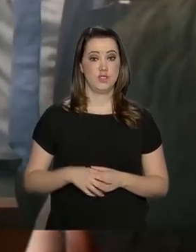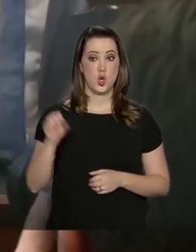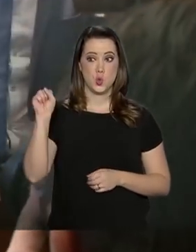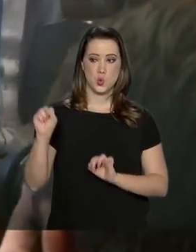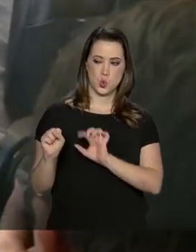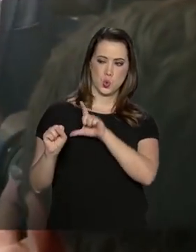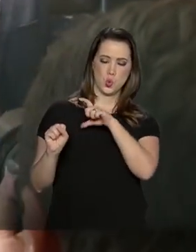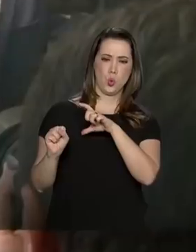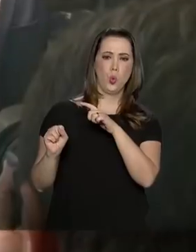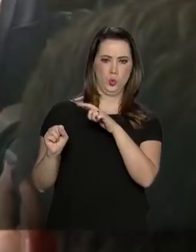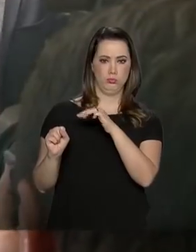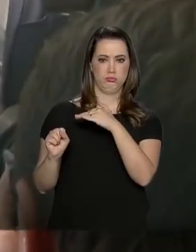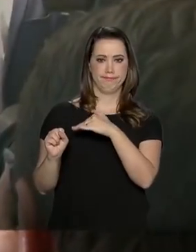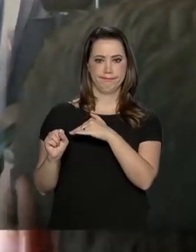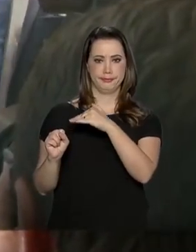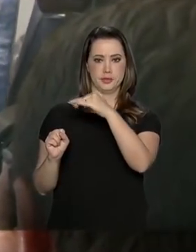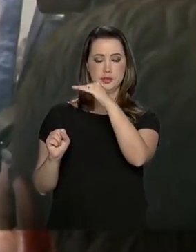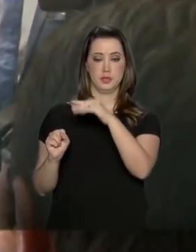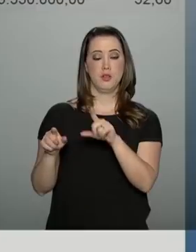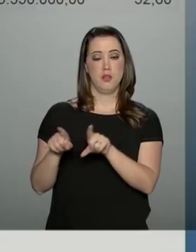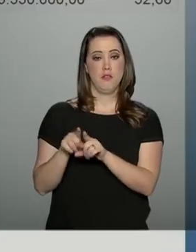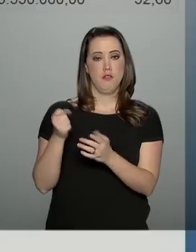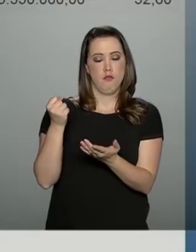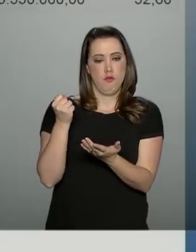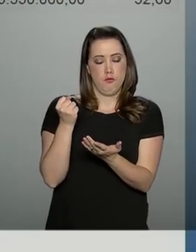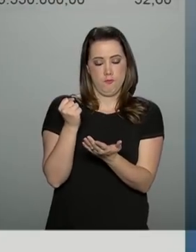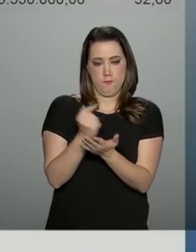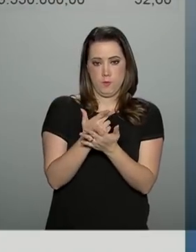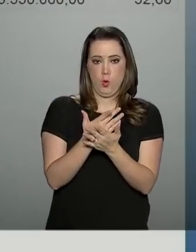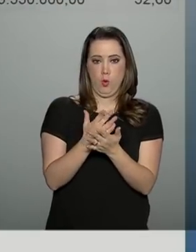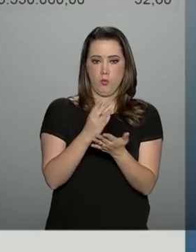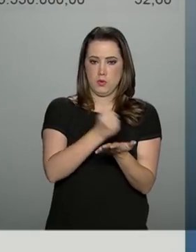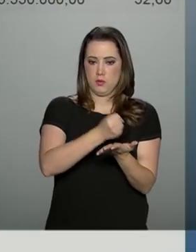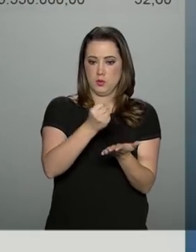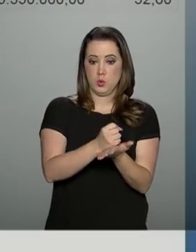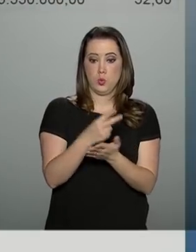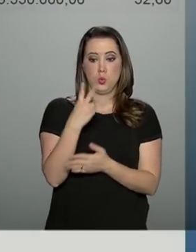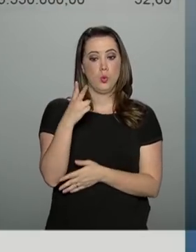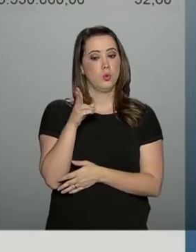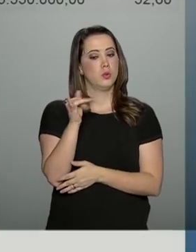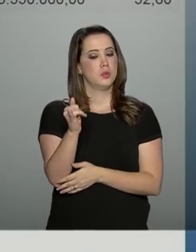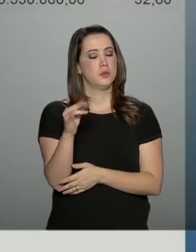da ferrovia foi arrematado pela Rumo Logística. A empresa desembolsou